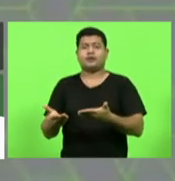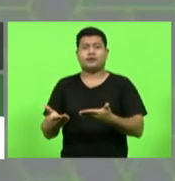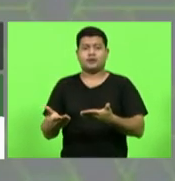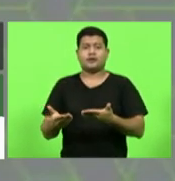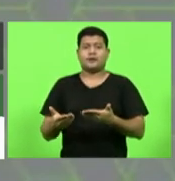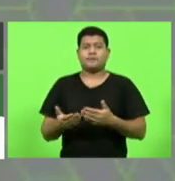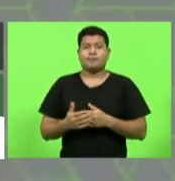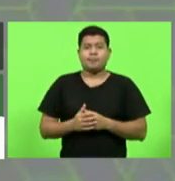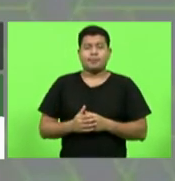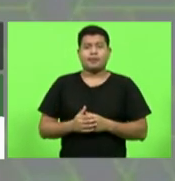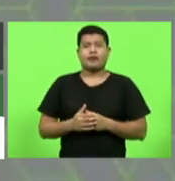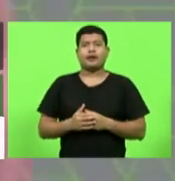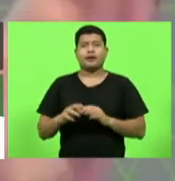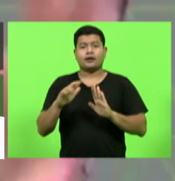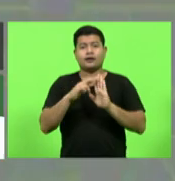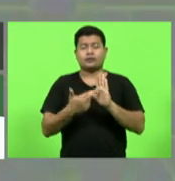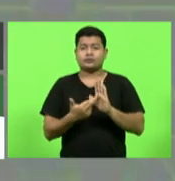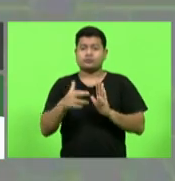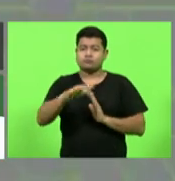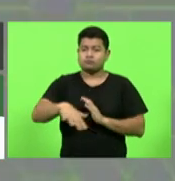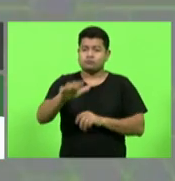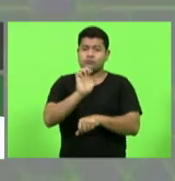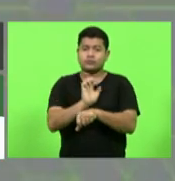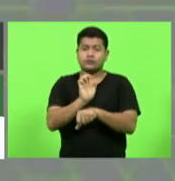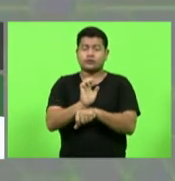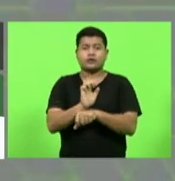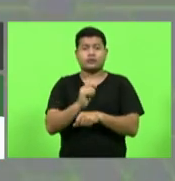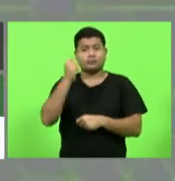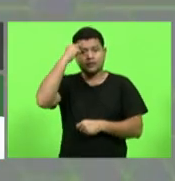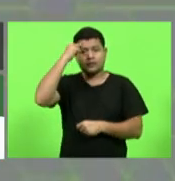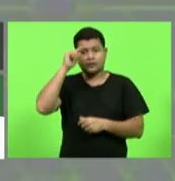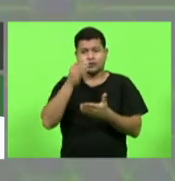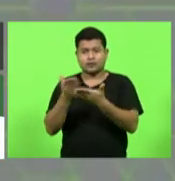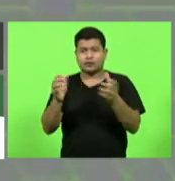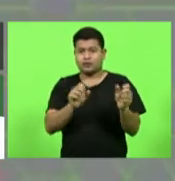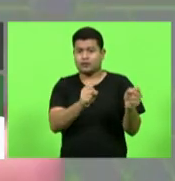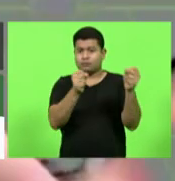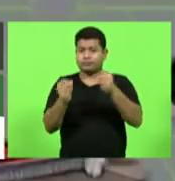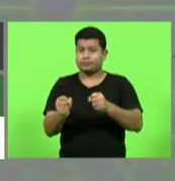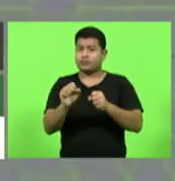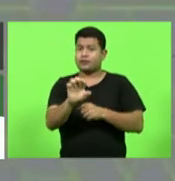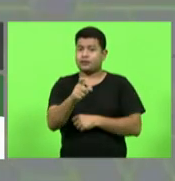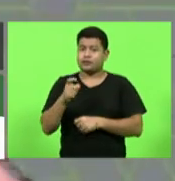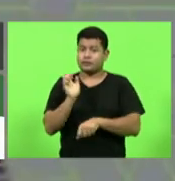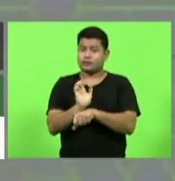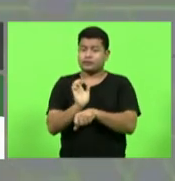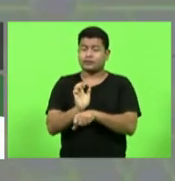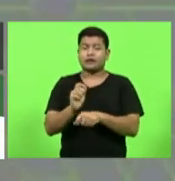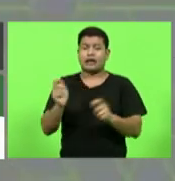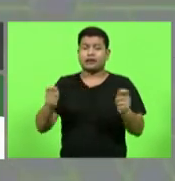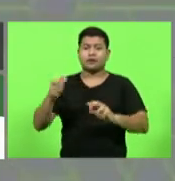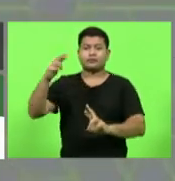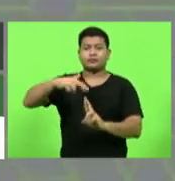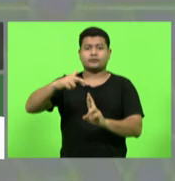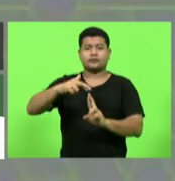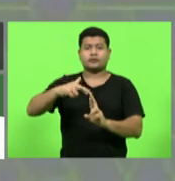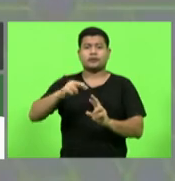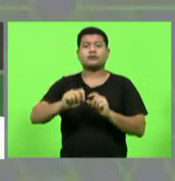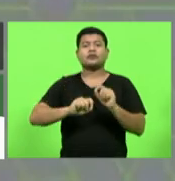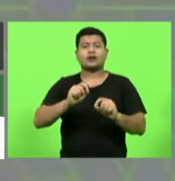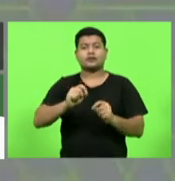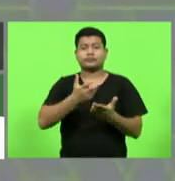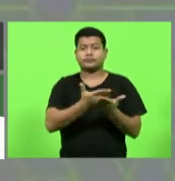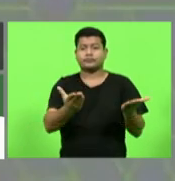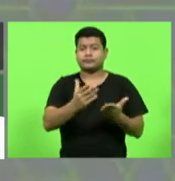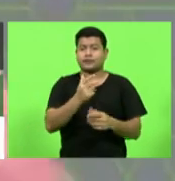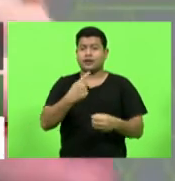regulamentação a nível estadual, pensando no Poder Executivo Estadual, isso certamente servirá de referência para os nossos municípios e permitirá uma